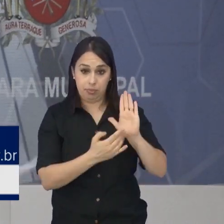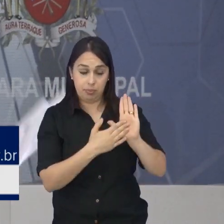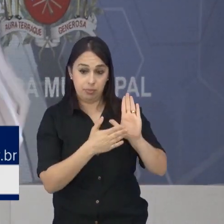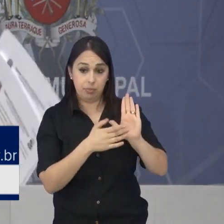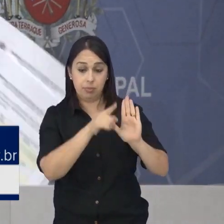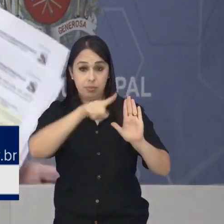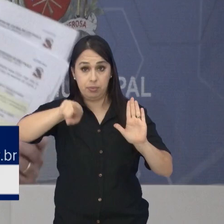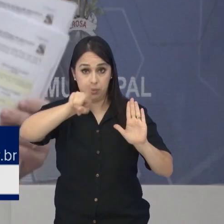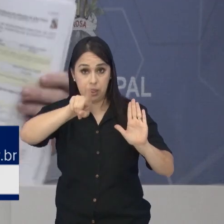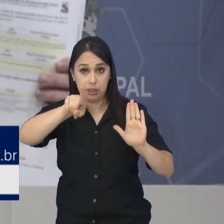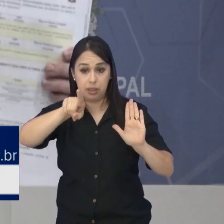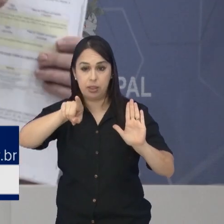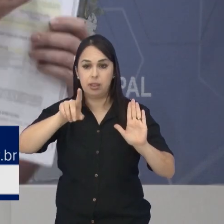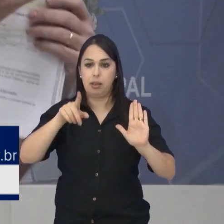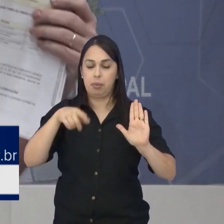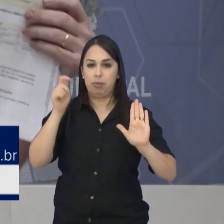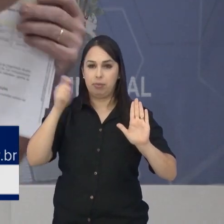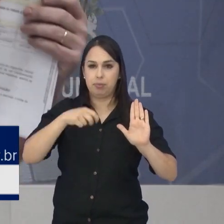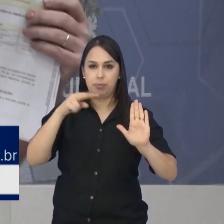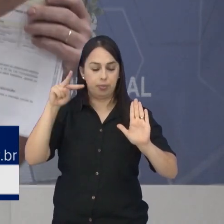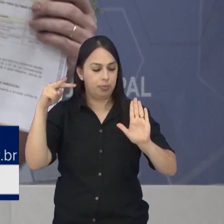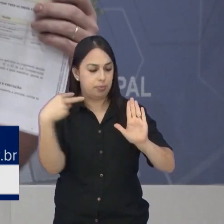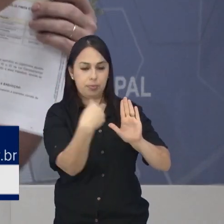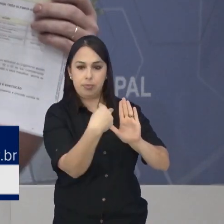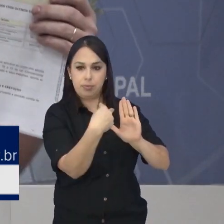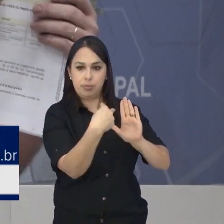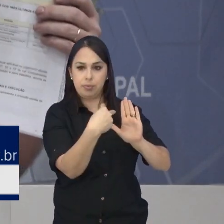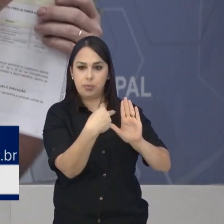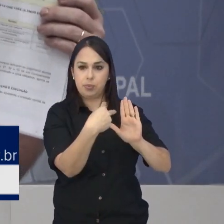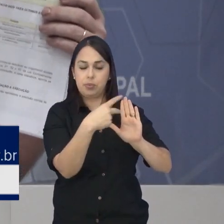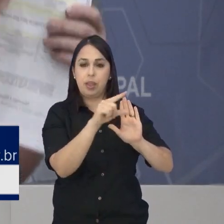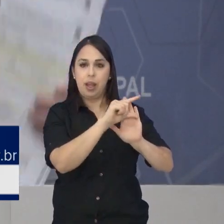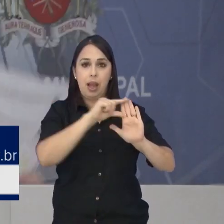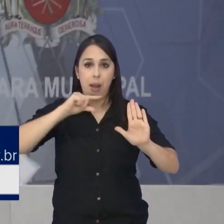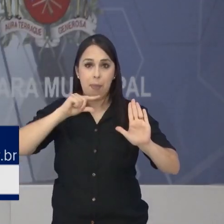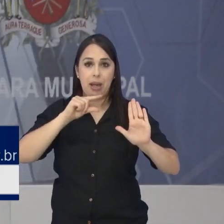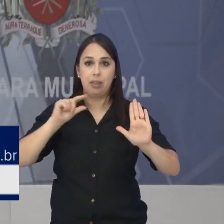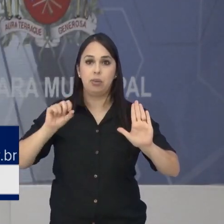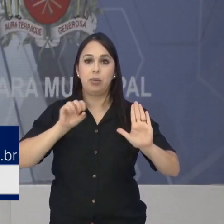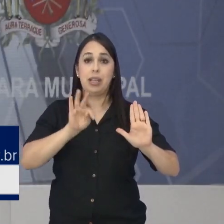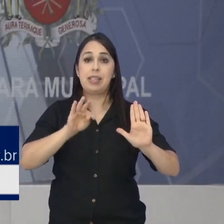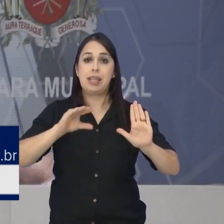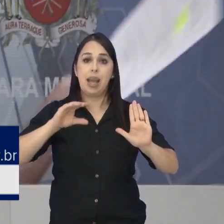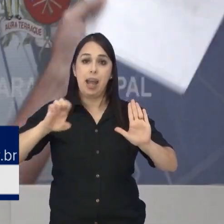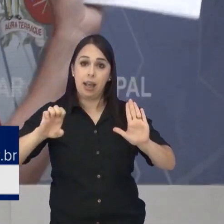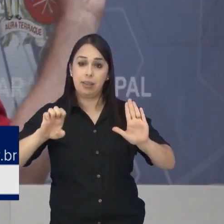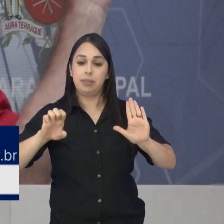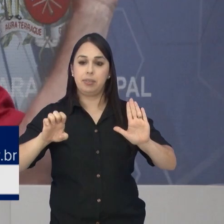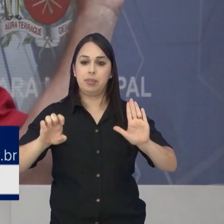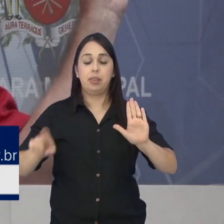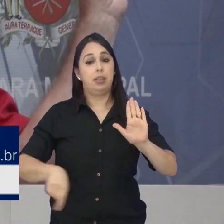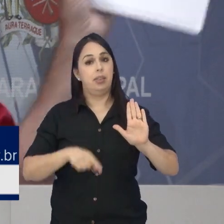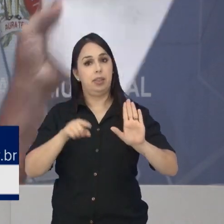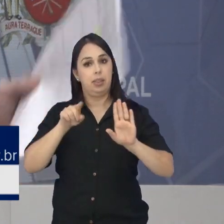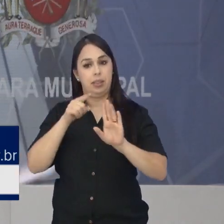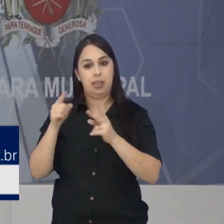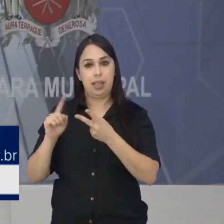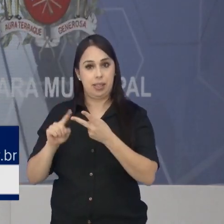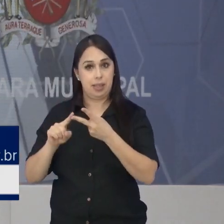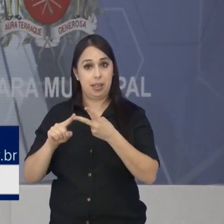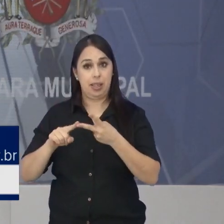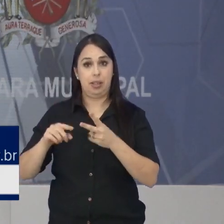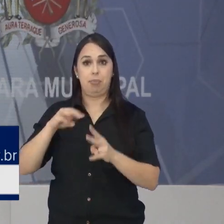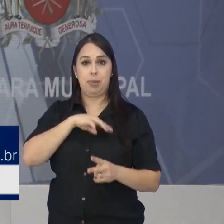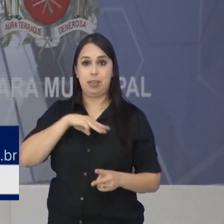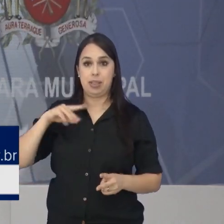para vocês olharem aí a rúbrica do Tribunal de Contas e aqui do Ministério Público.